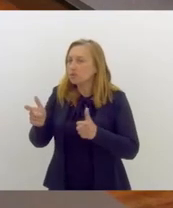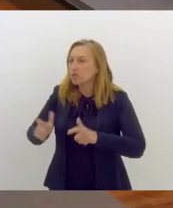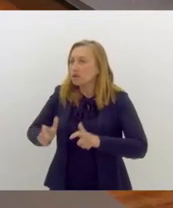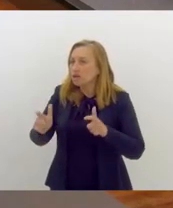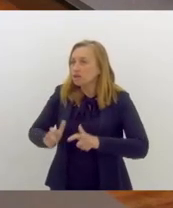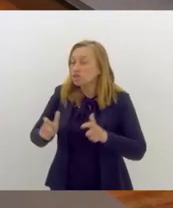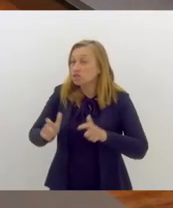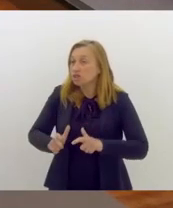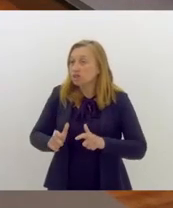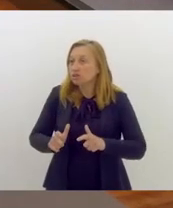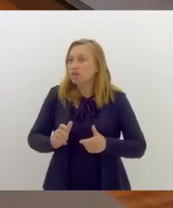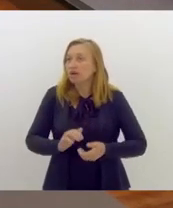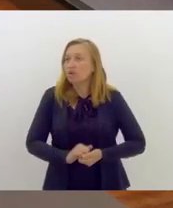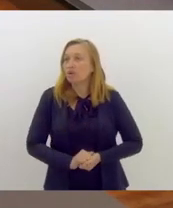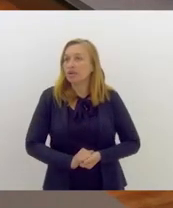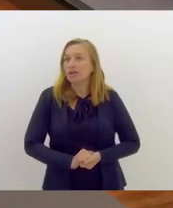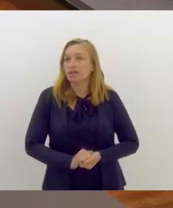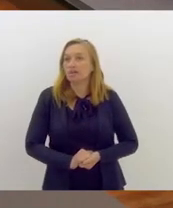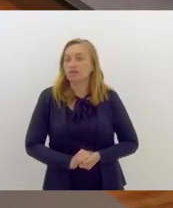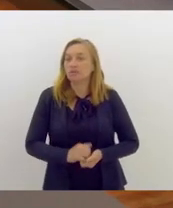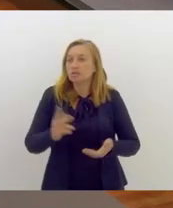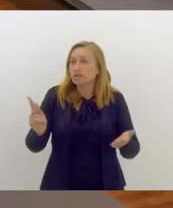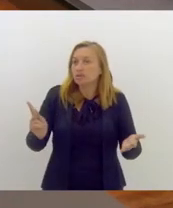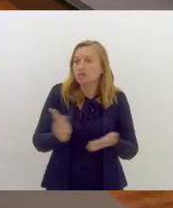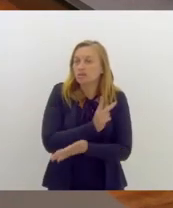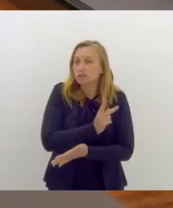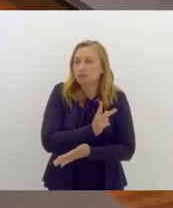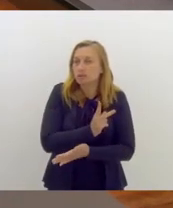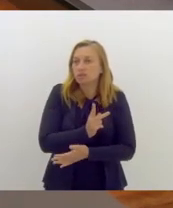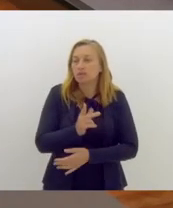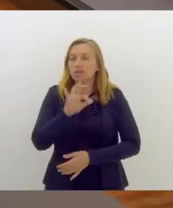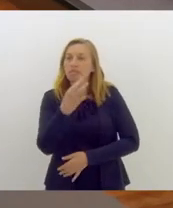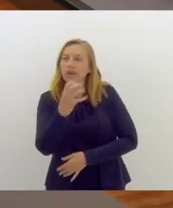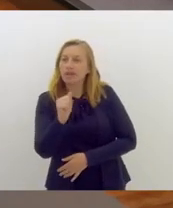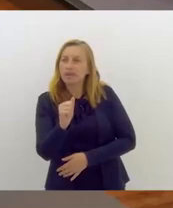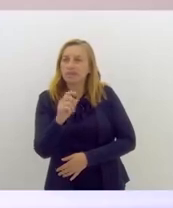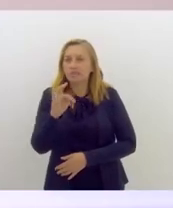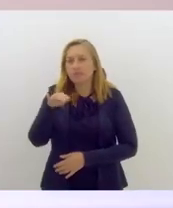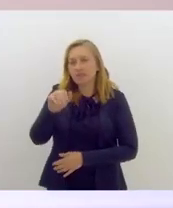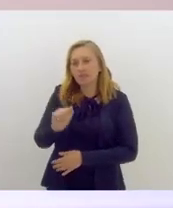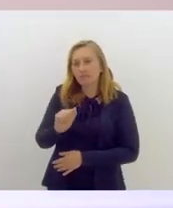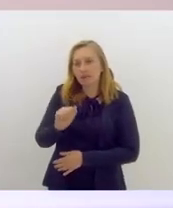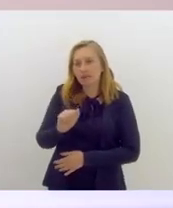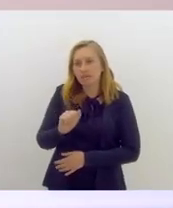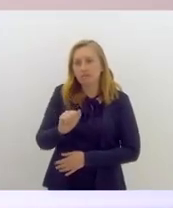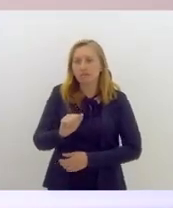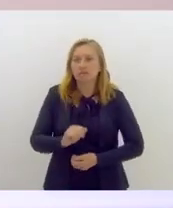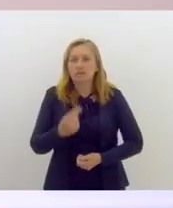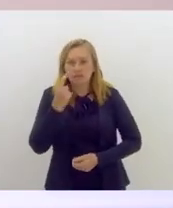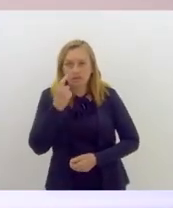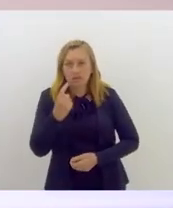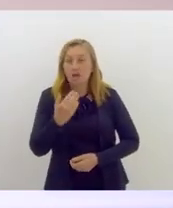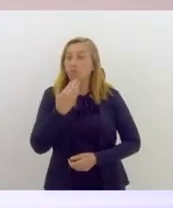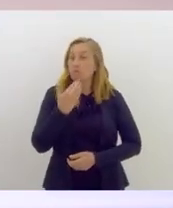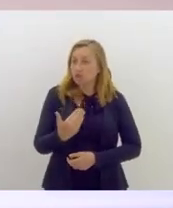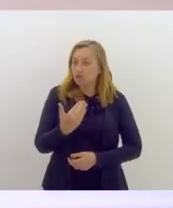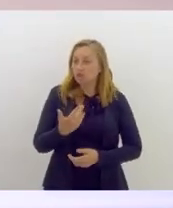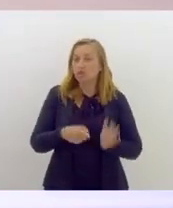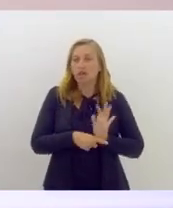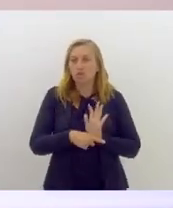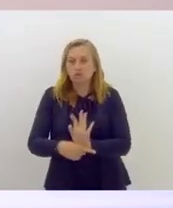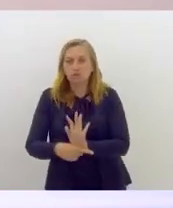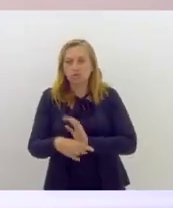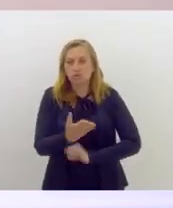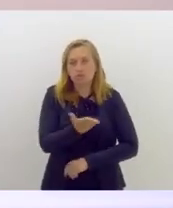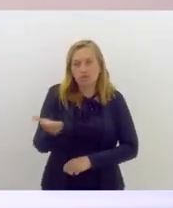vem de perto a realidade do que tá acontecendo lá na Bahia Sepetiba constatar E aí eu vou pedir ajuda de vocês